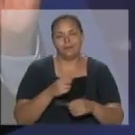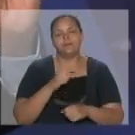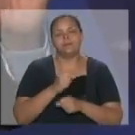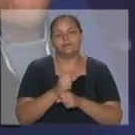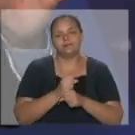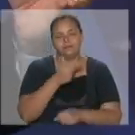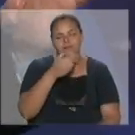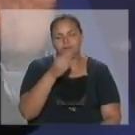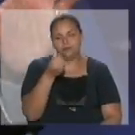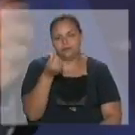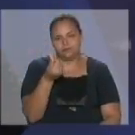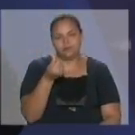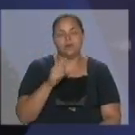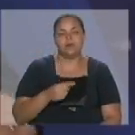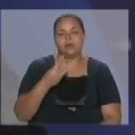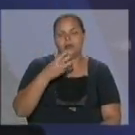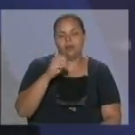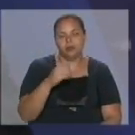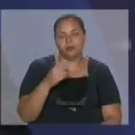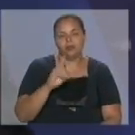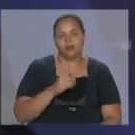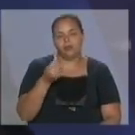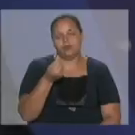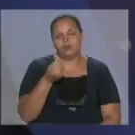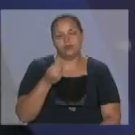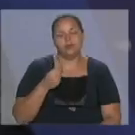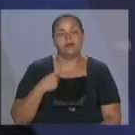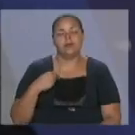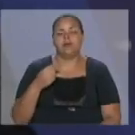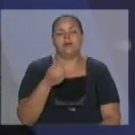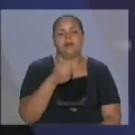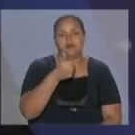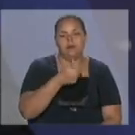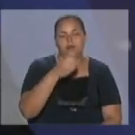2006 era 30 dólares, 40 dólares. Chega em 2014 a